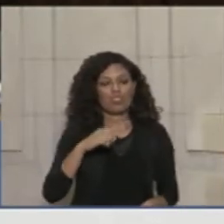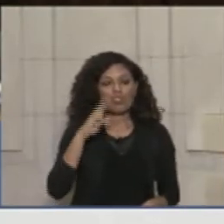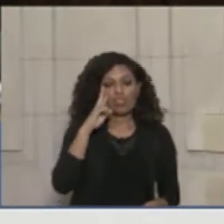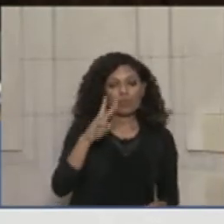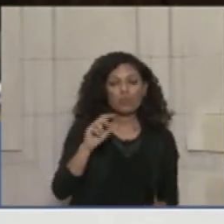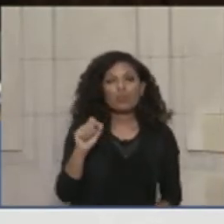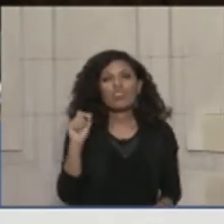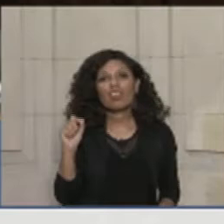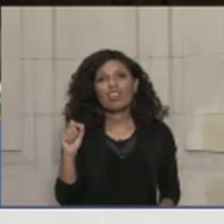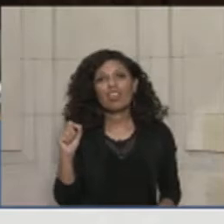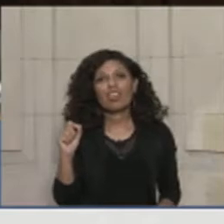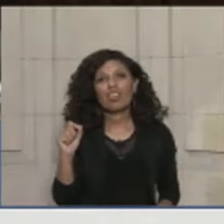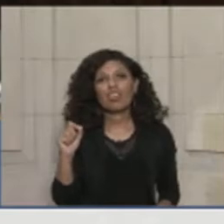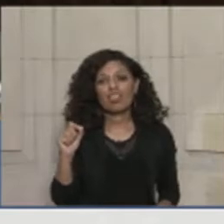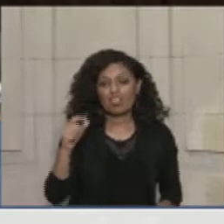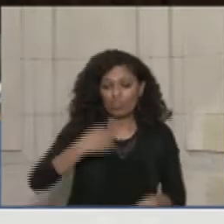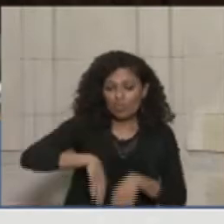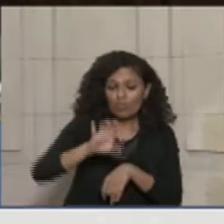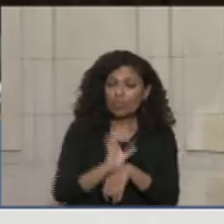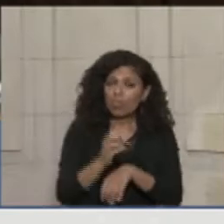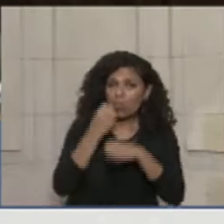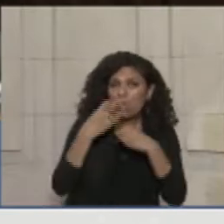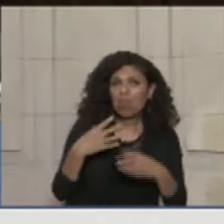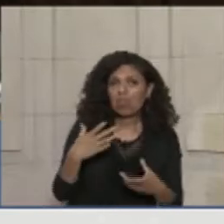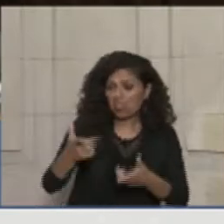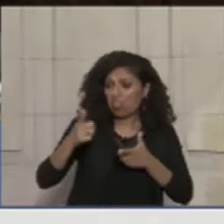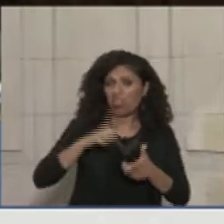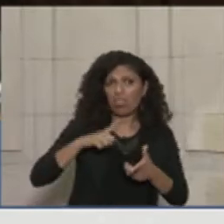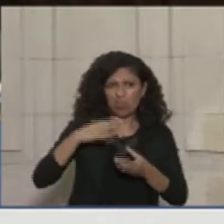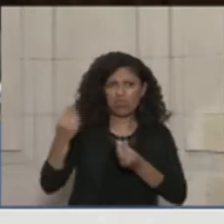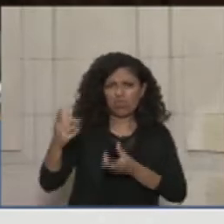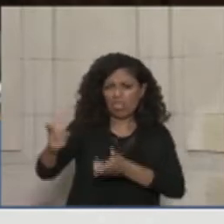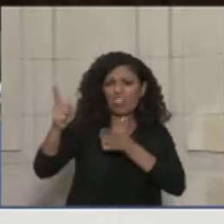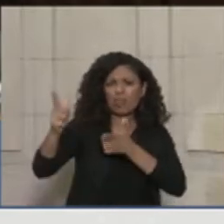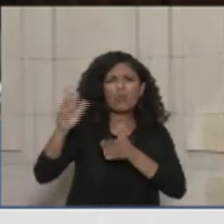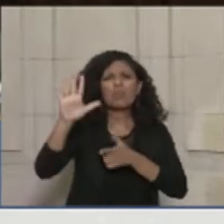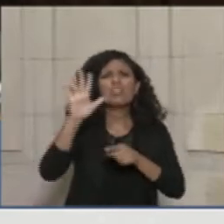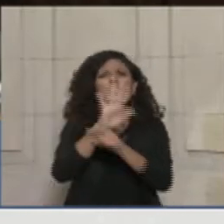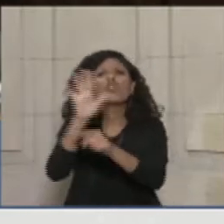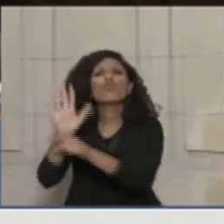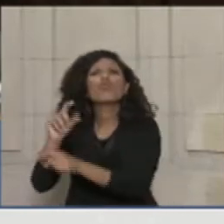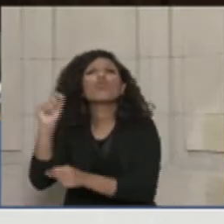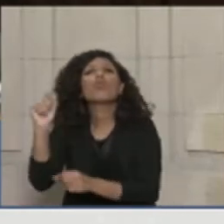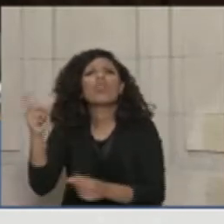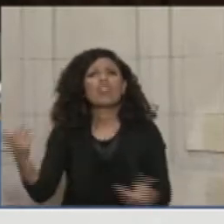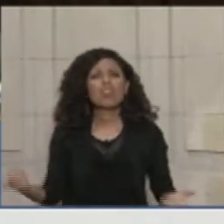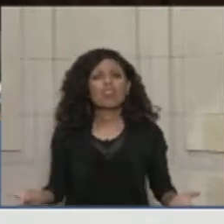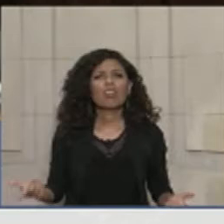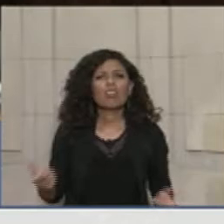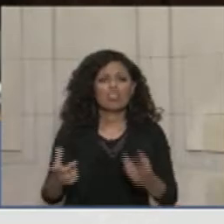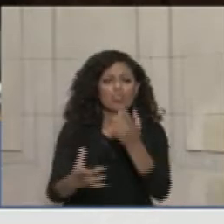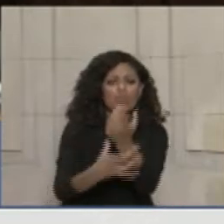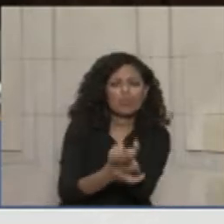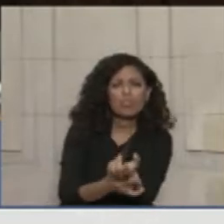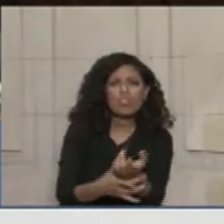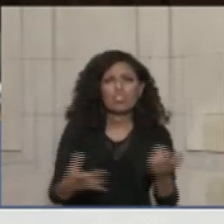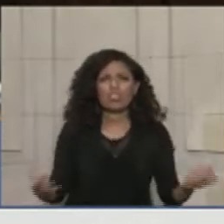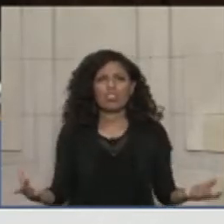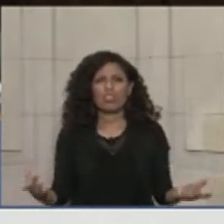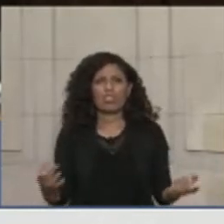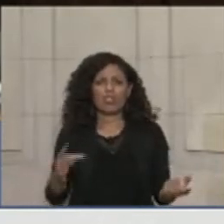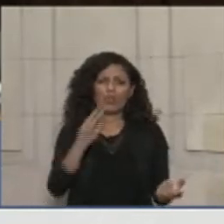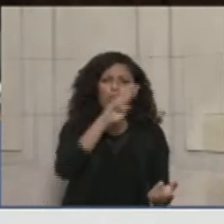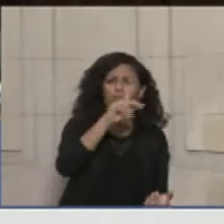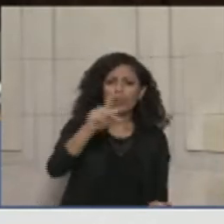nos fez sentir mais seguro nos últimos anos. Foram diversos projetos na segurança pública, polícias presentes,